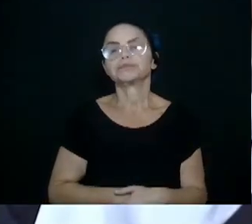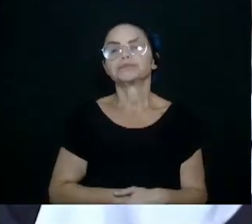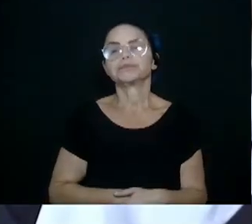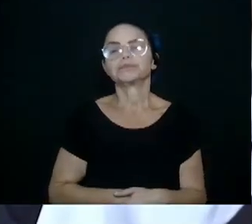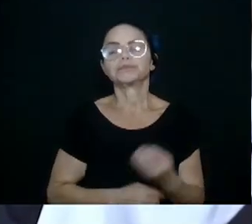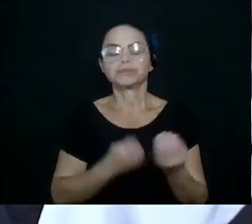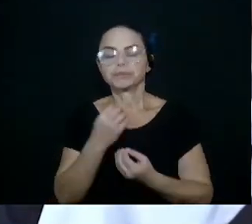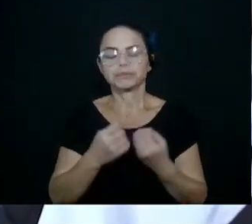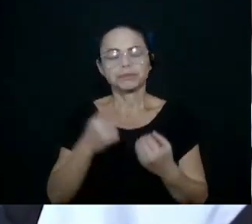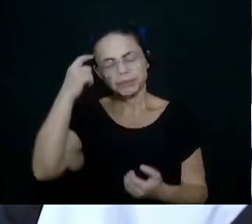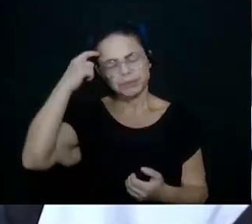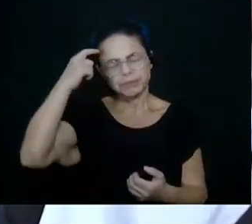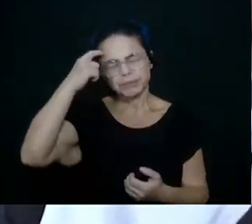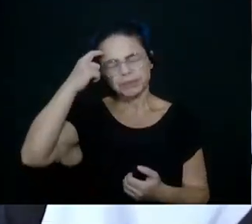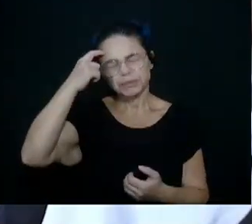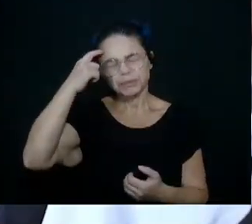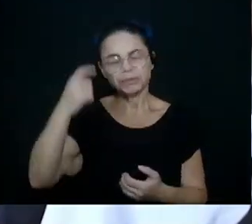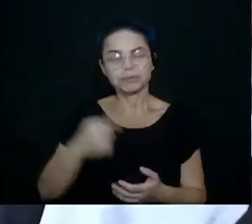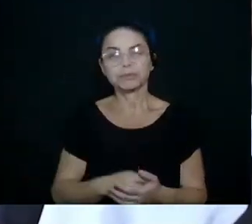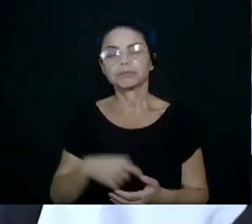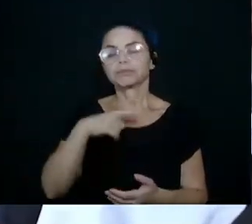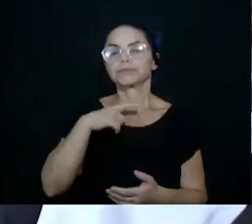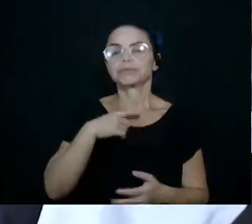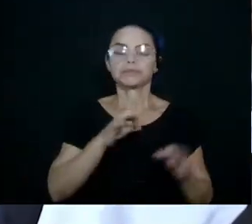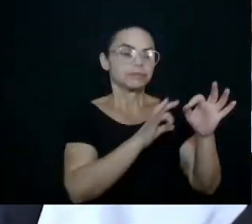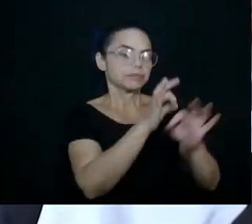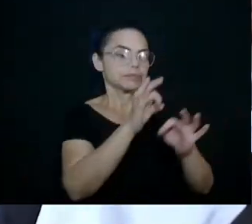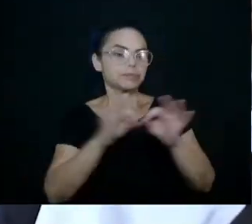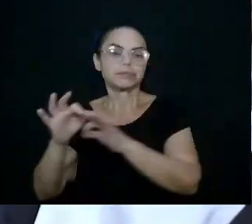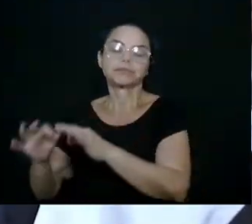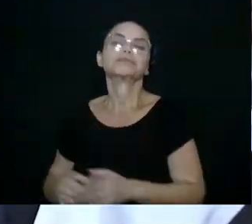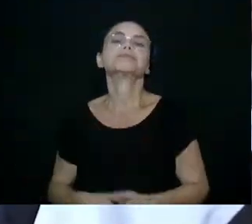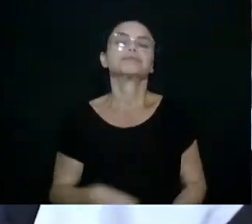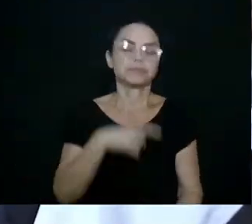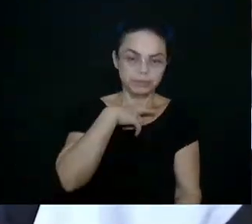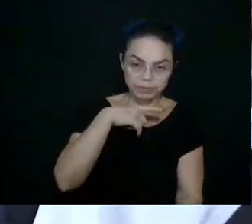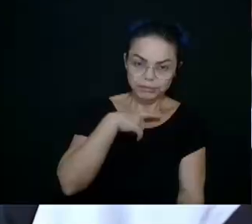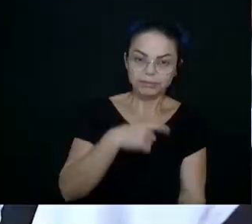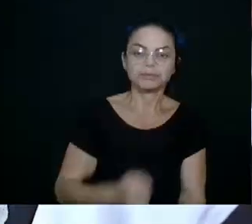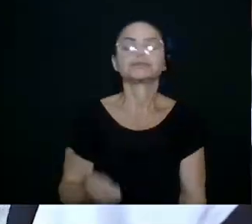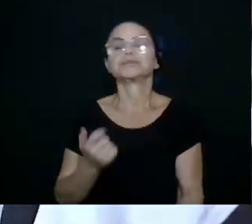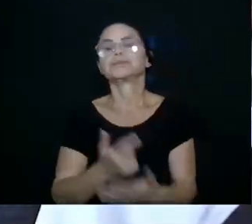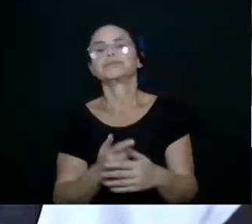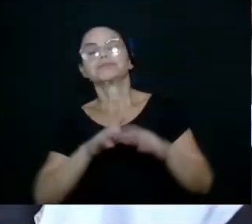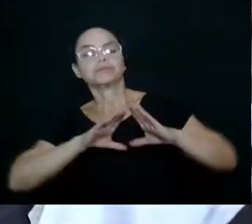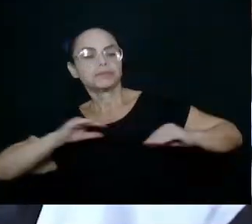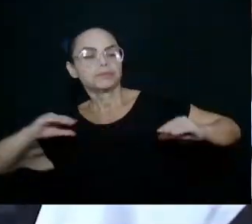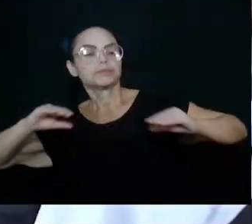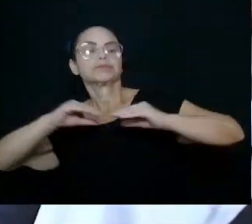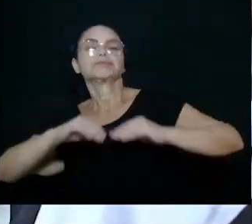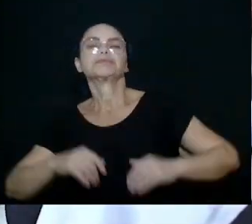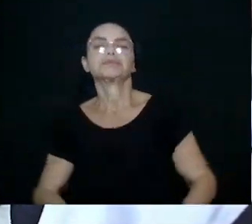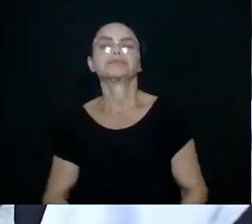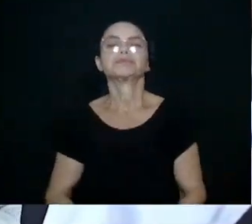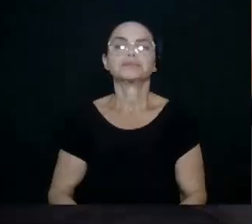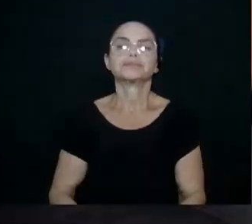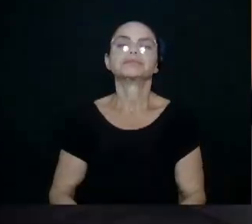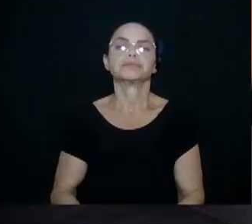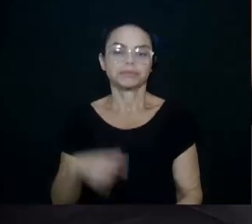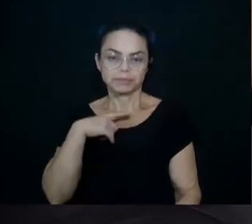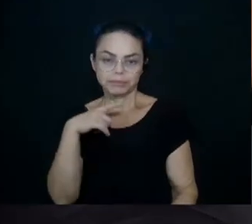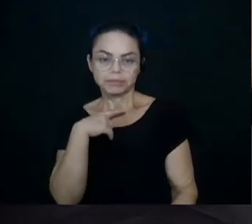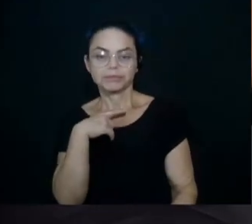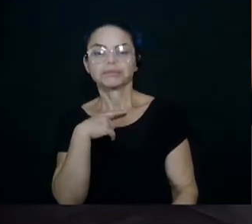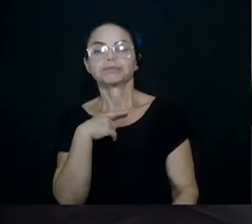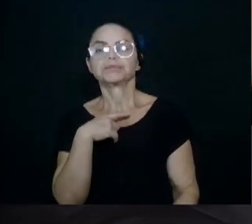nesse conceito? Porque você teve que reformar, então, aqui, eu passei... comprar móveis e tudo mais. Isso, a gente passou por uma ampliação,